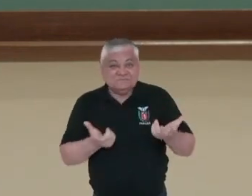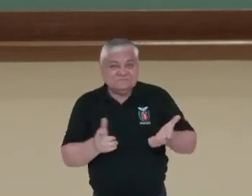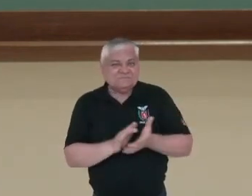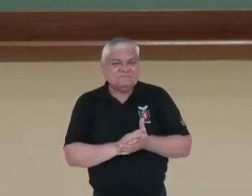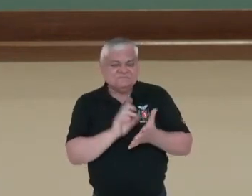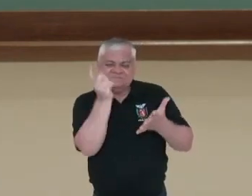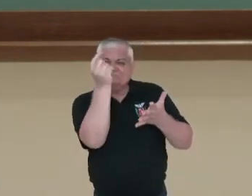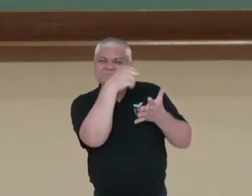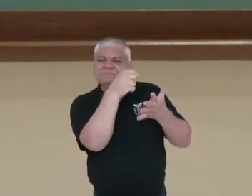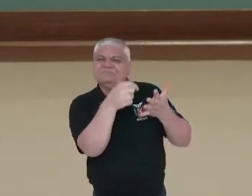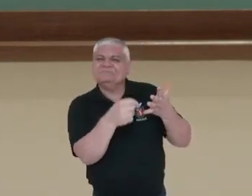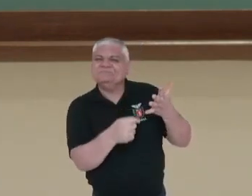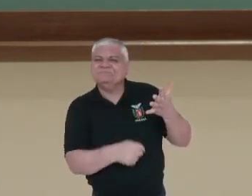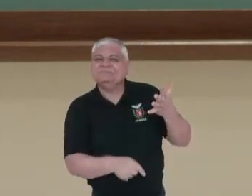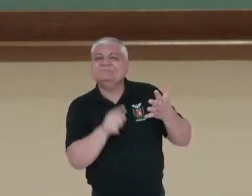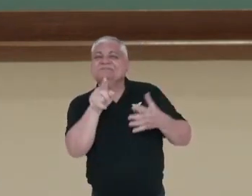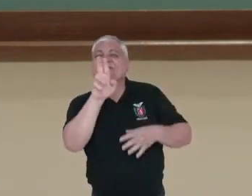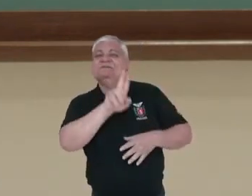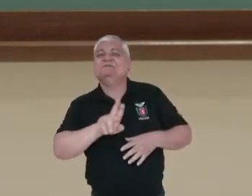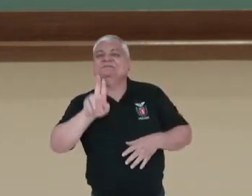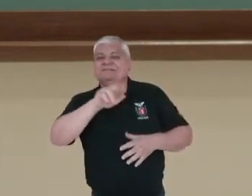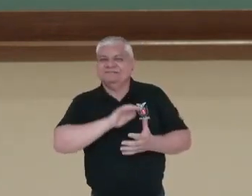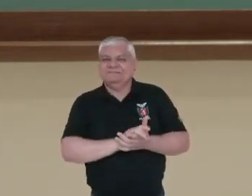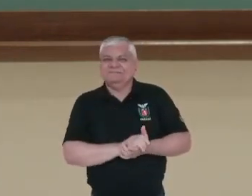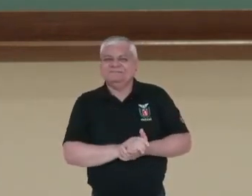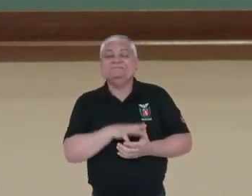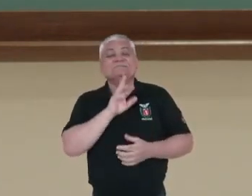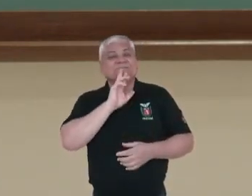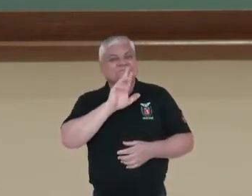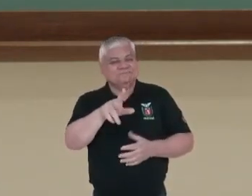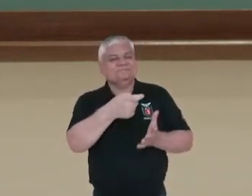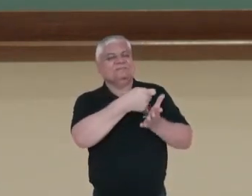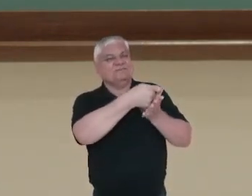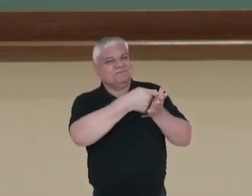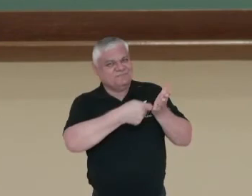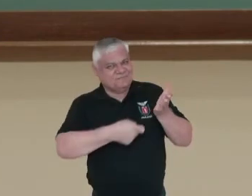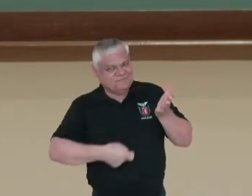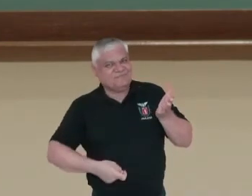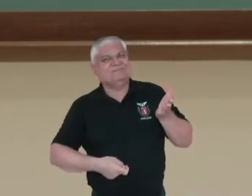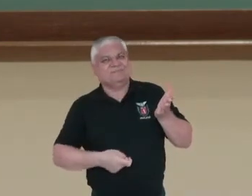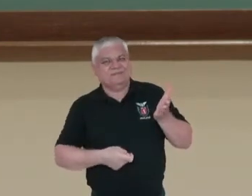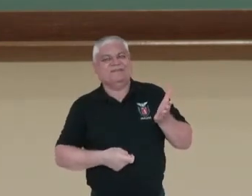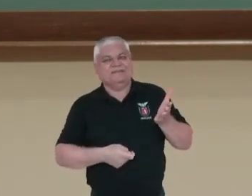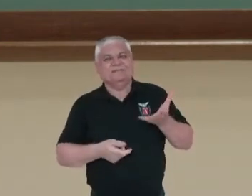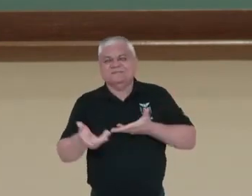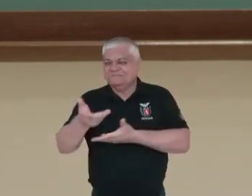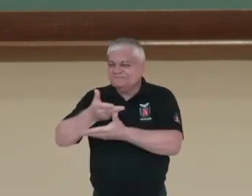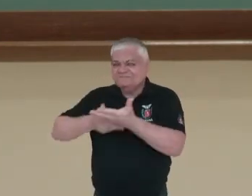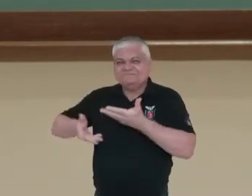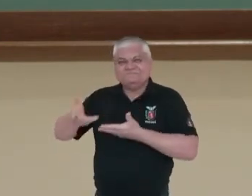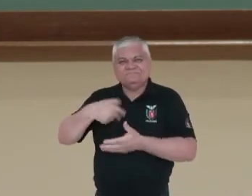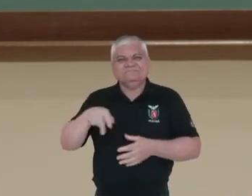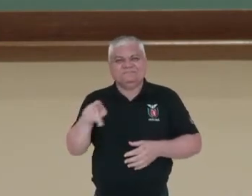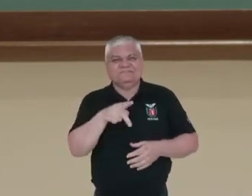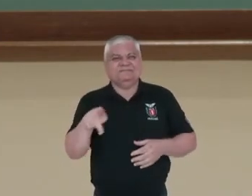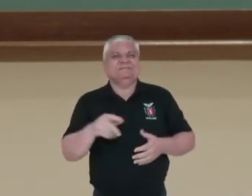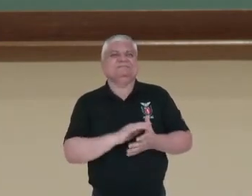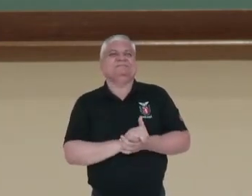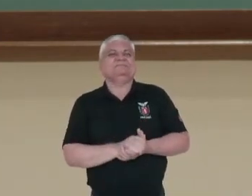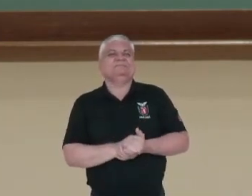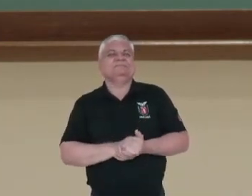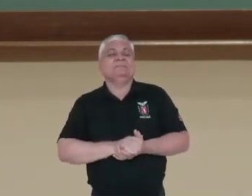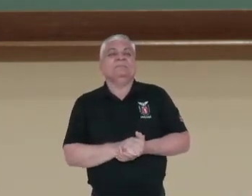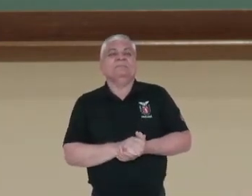como as capacidades físicas e uso no seu dia a dia Responde lá escreve o seu caderno e compartilha que seu professor